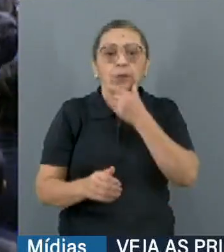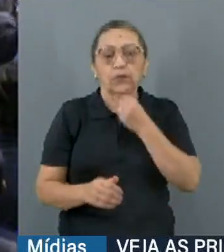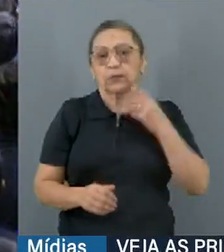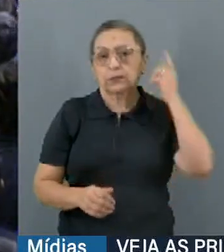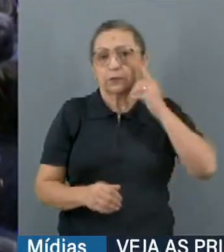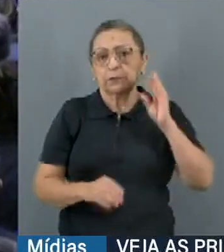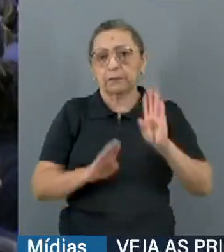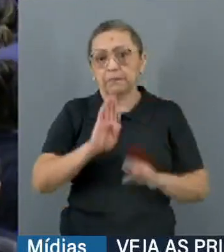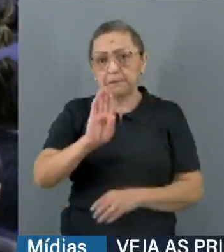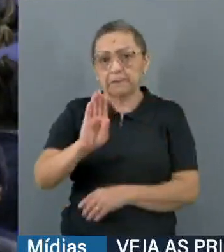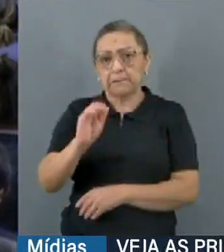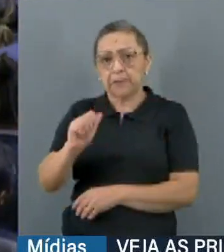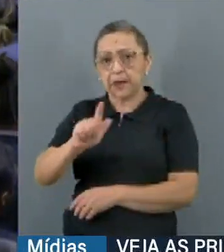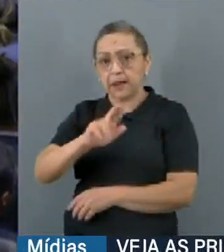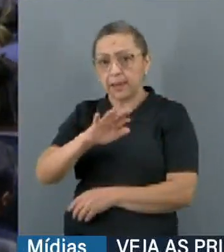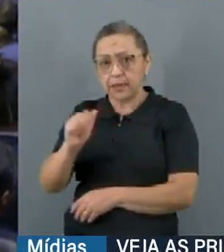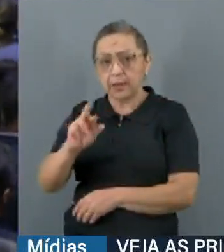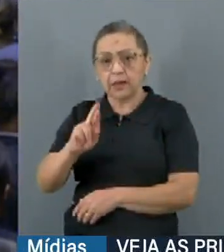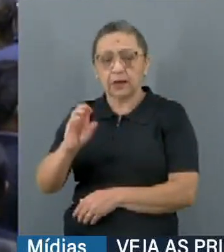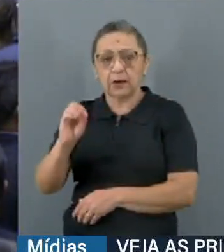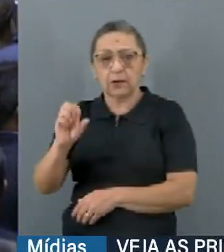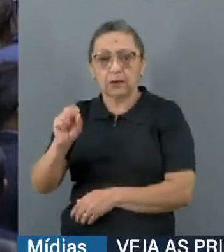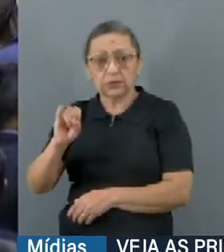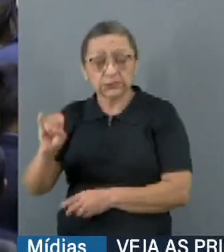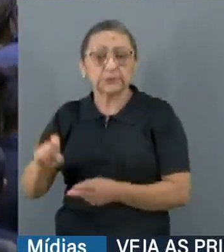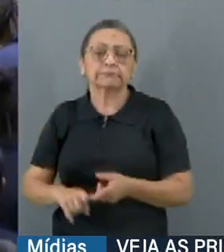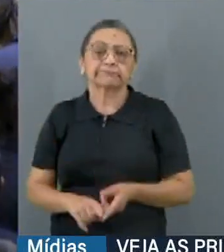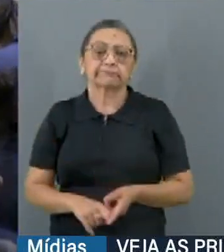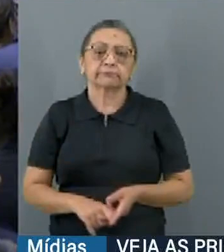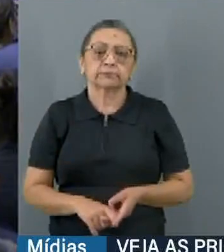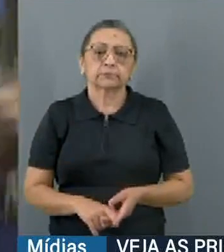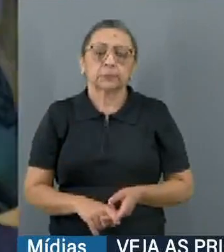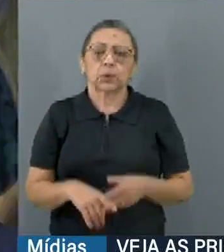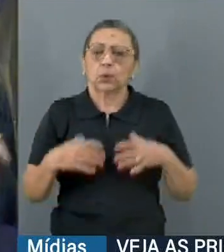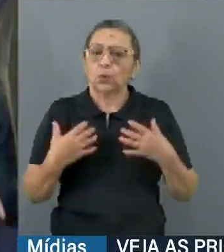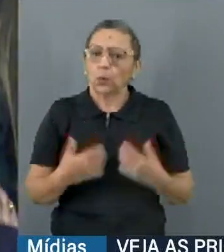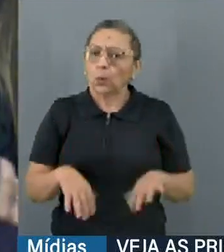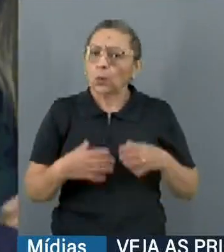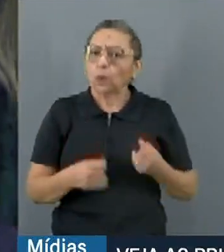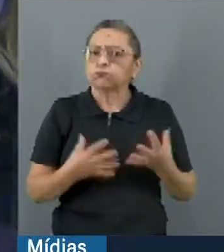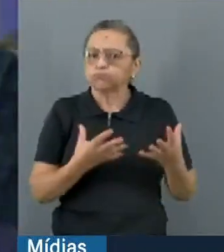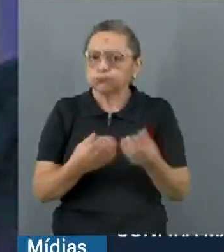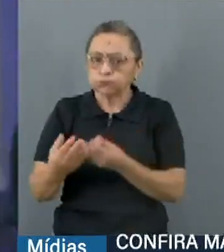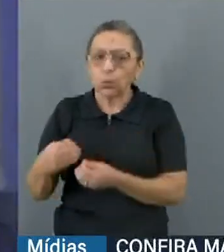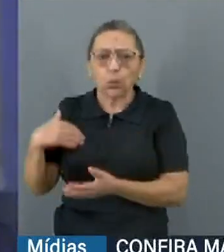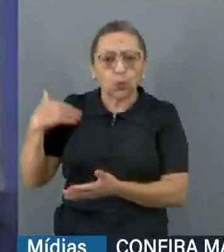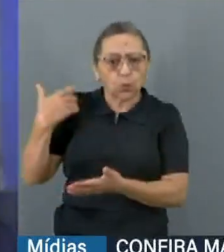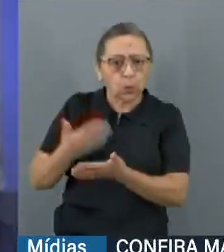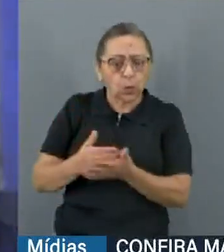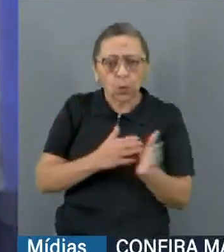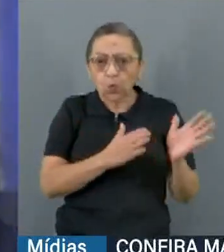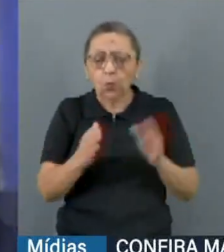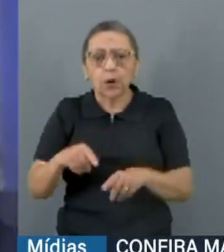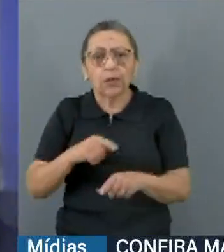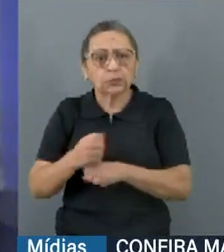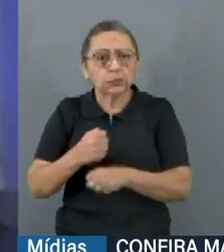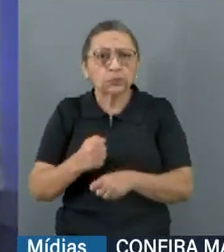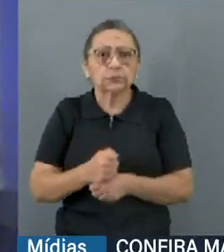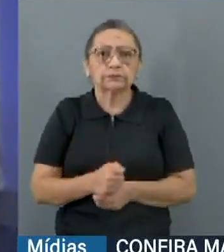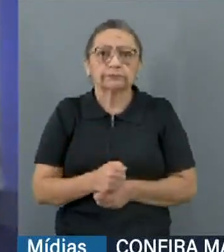Rossi, o trabalho que foi feito incessantemente ao longo do ano, antes mesmo de